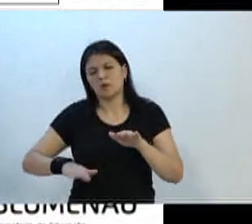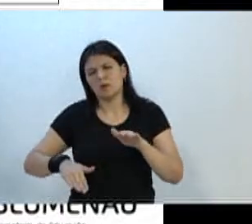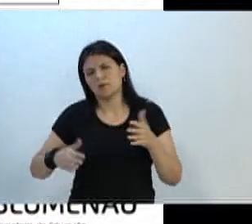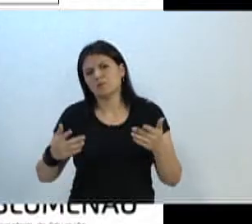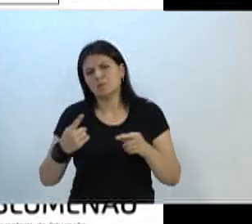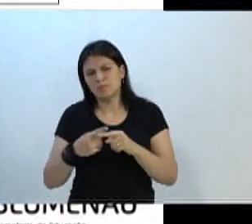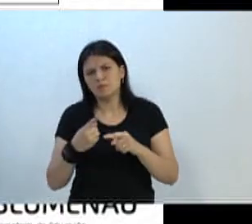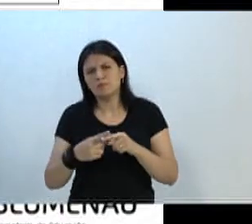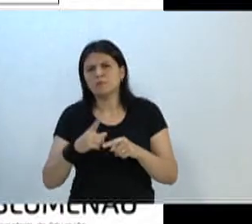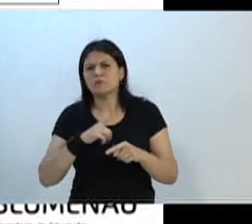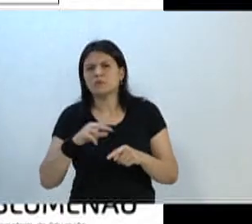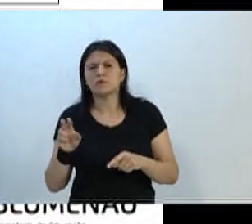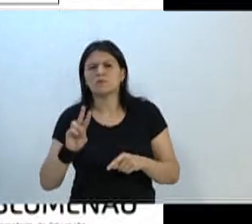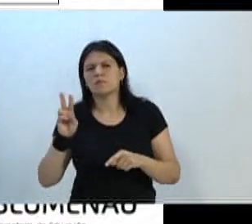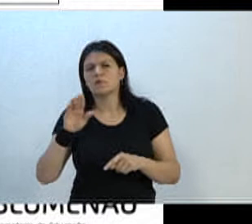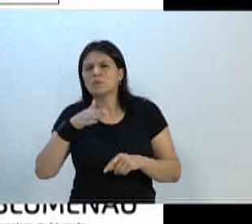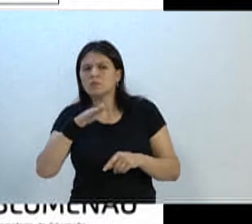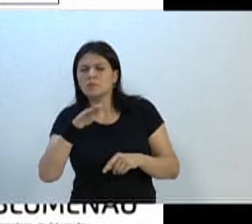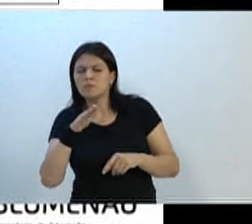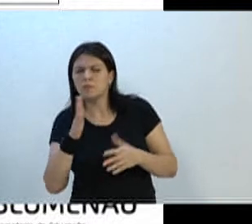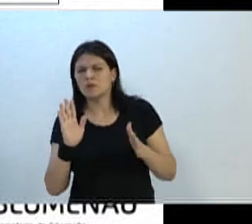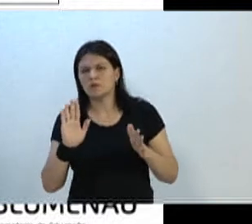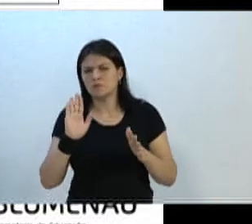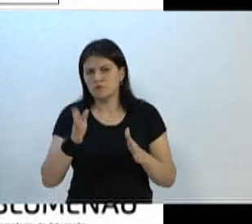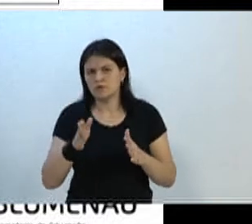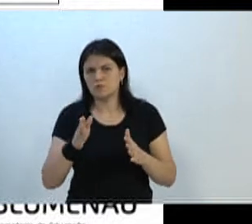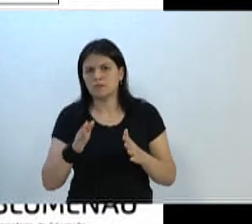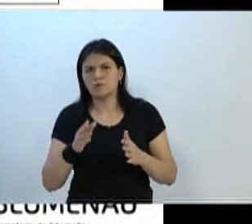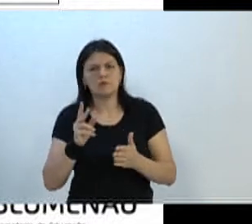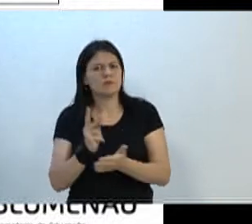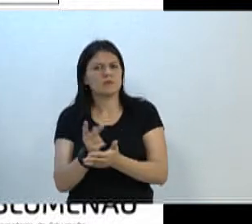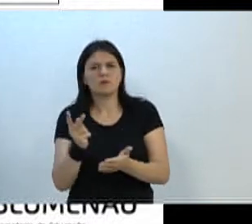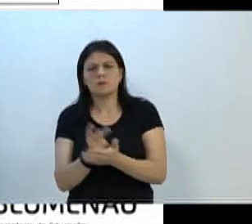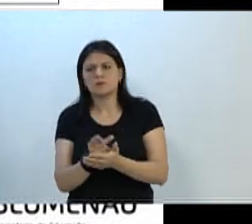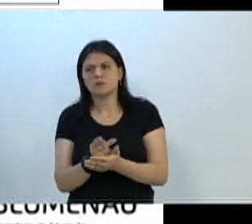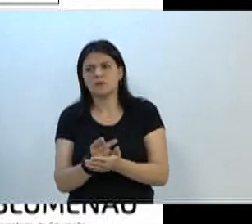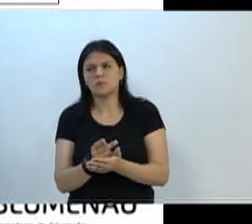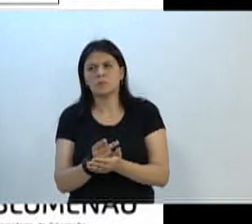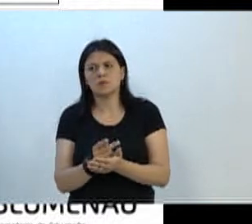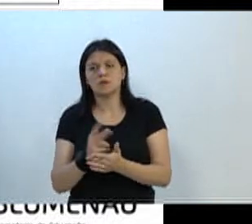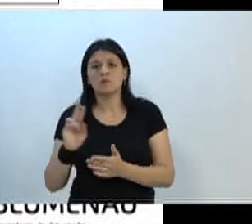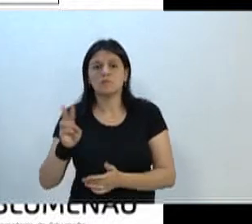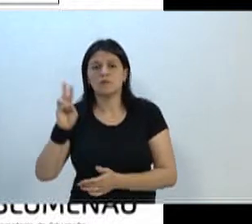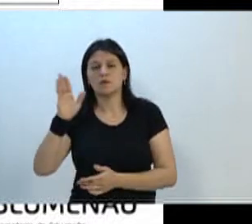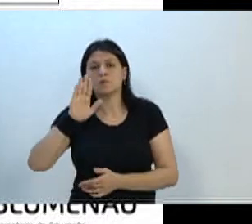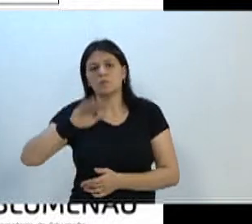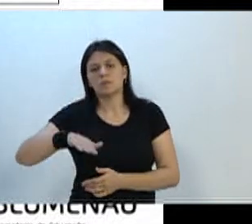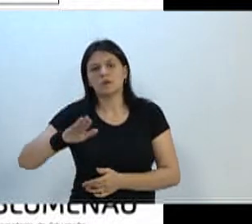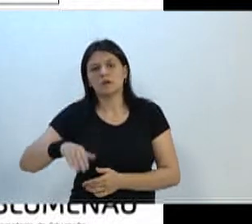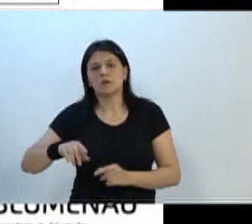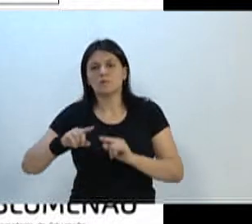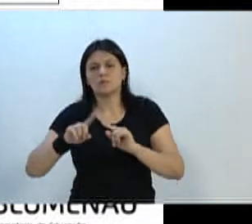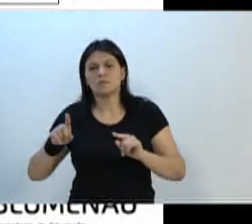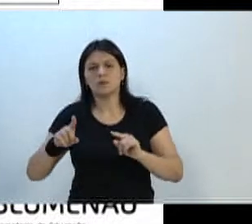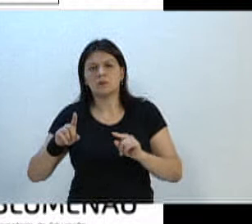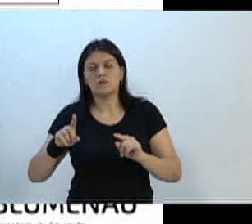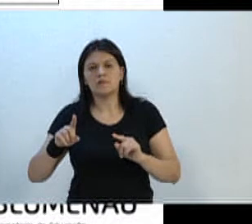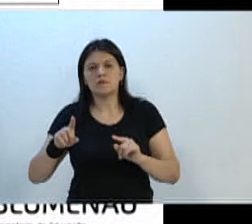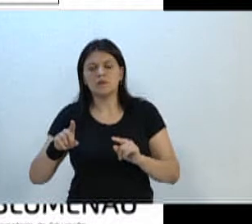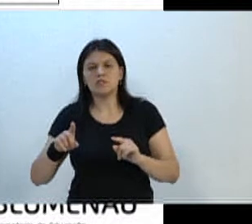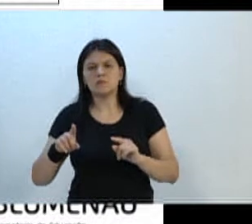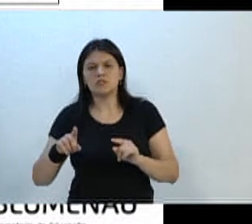de preço que ele tem um valor médio estabelecido e que nem sempre é o valor mais barato mas ele tem essa configuração